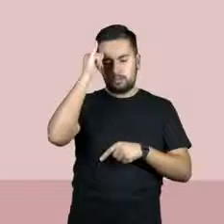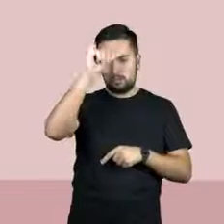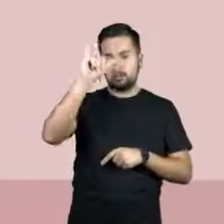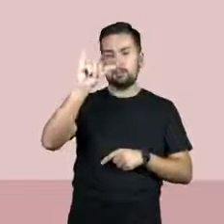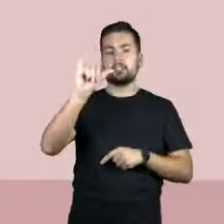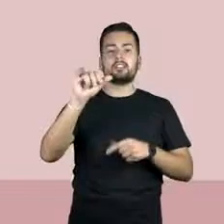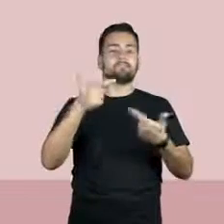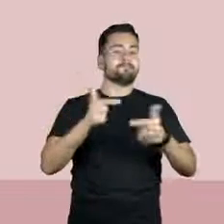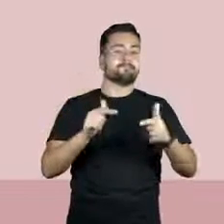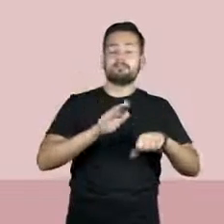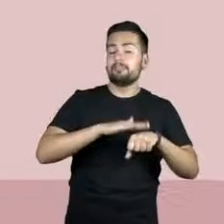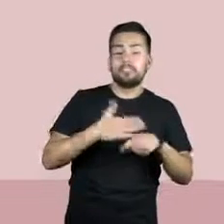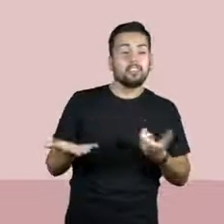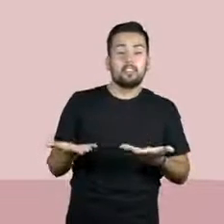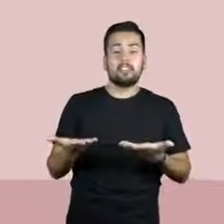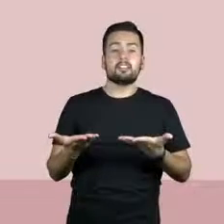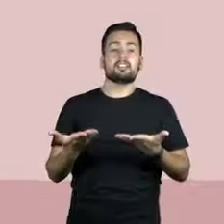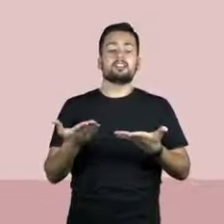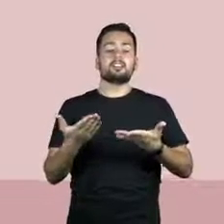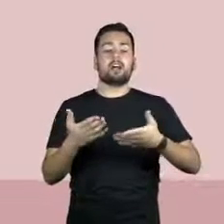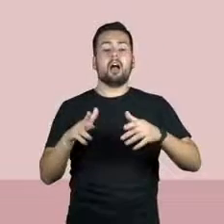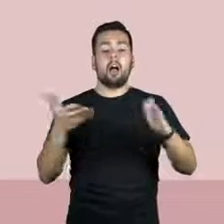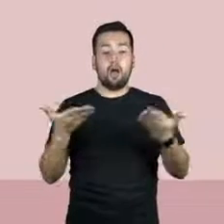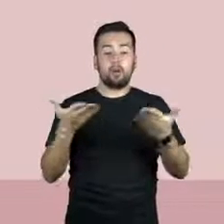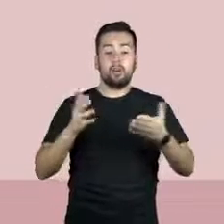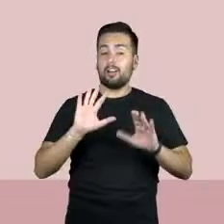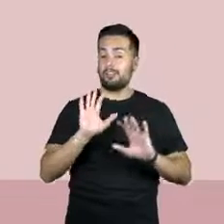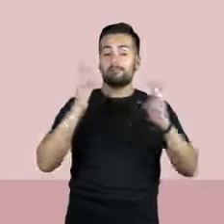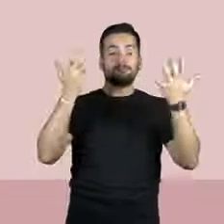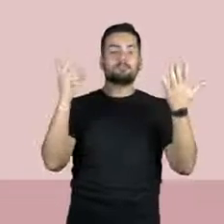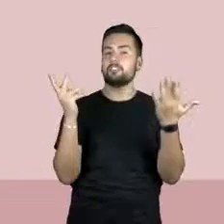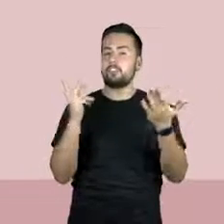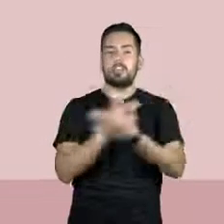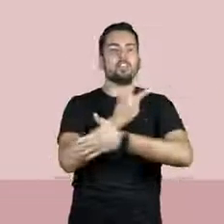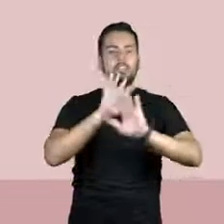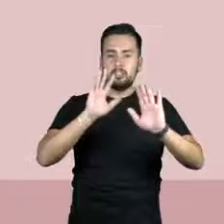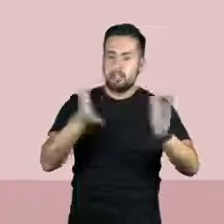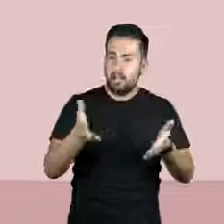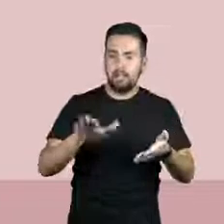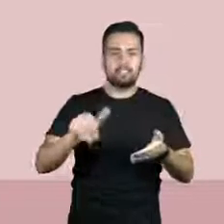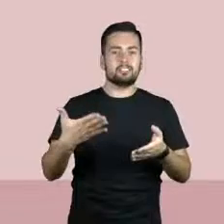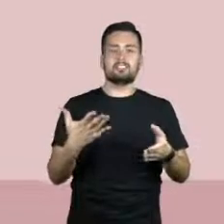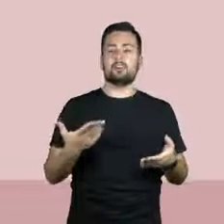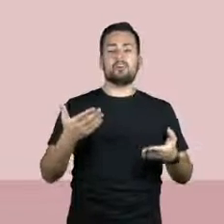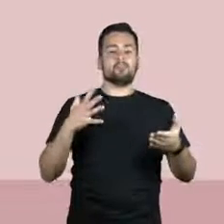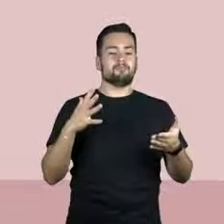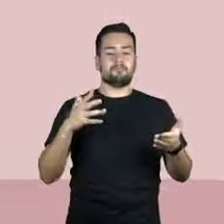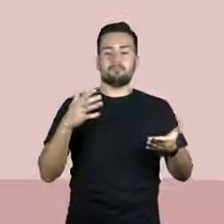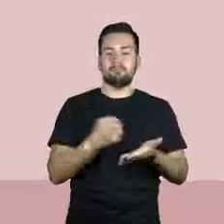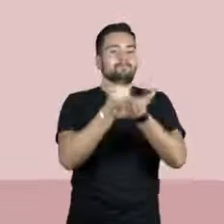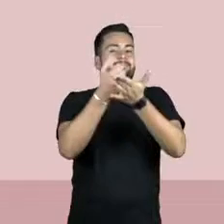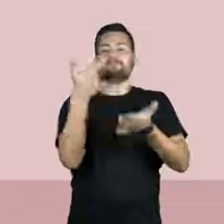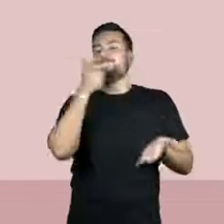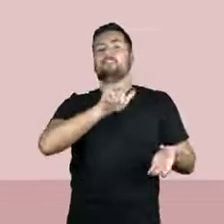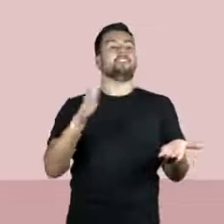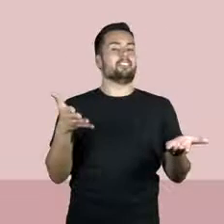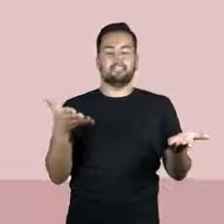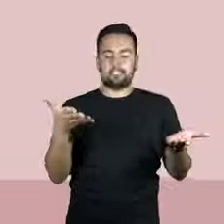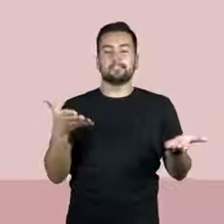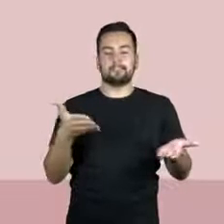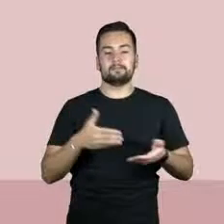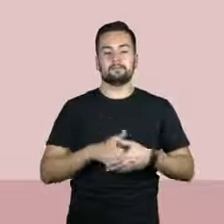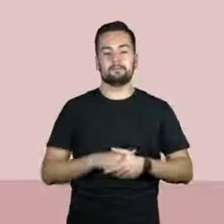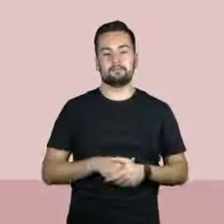patrimônio? Agora que deslizou por cima dele, não tem como recuperar, né? É um patrimônio perdido da nossa história, tá?